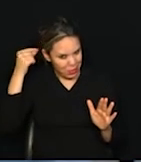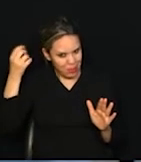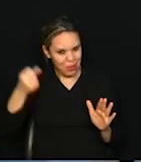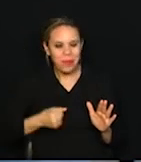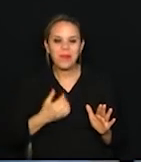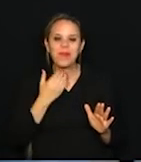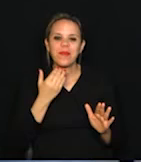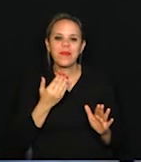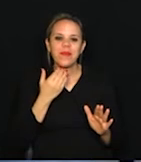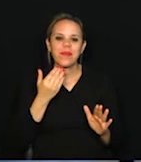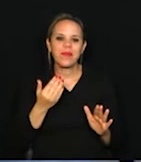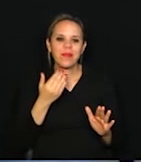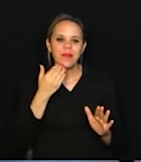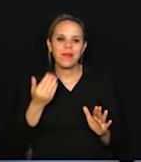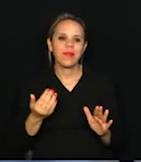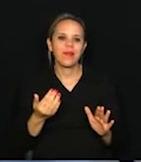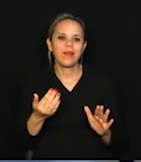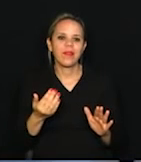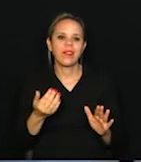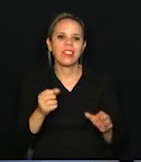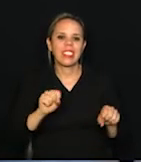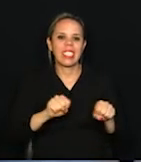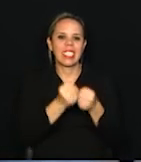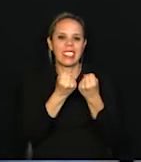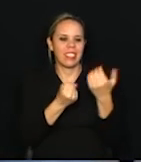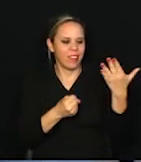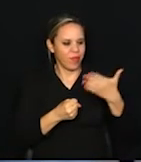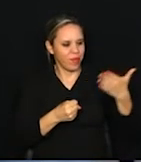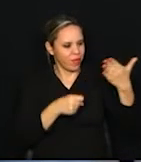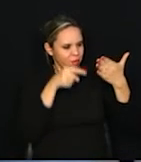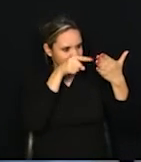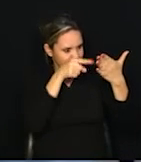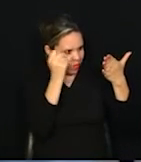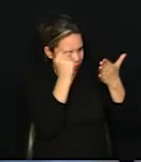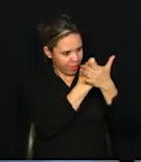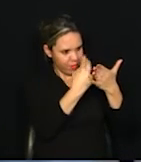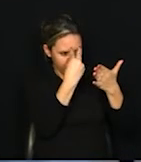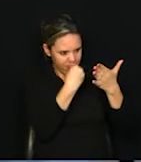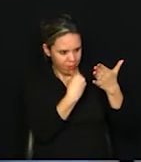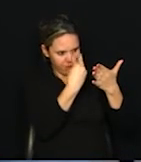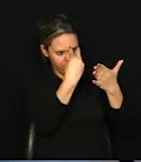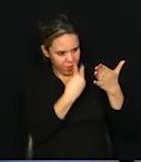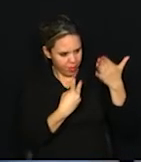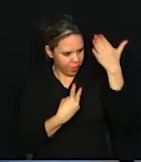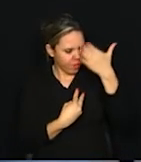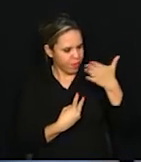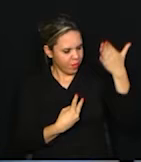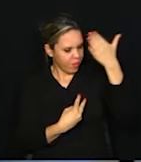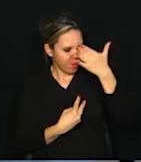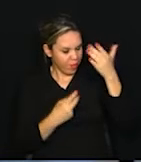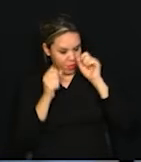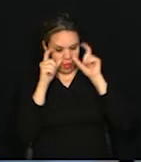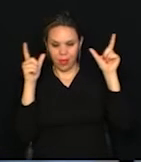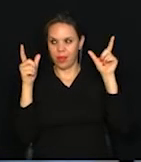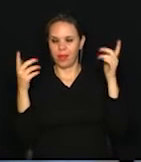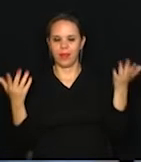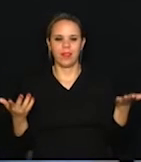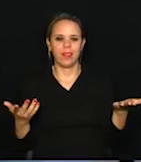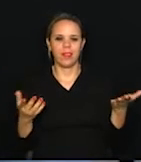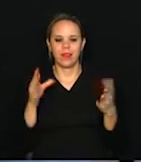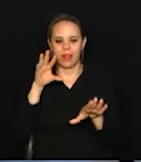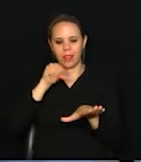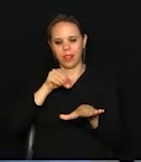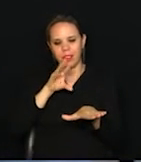adianta você jogar um tijolo no espelho. Ele está simplesmente registrando como é a sua face ao acordar. E o radar faz